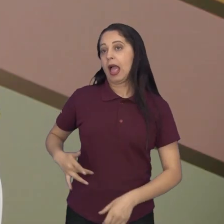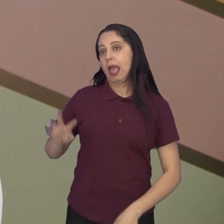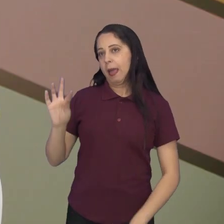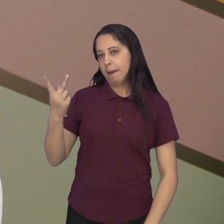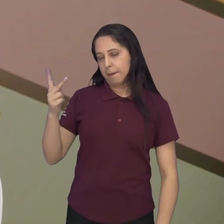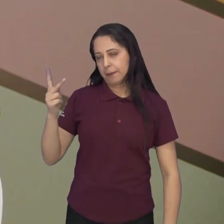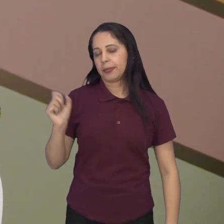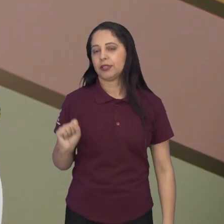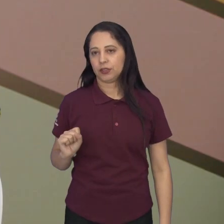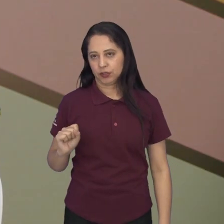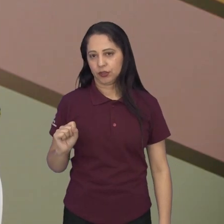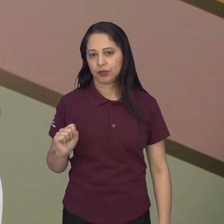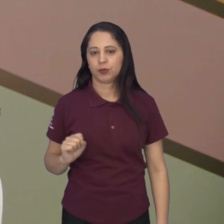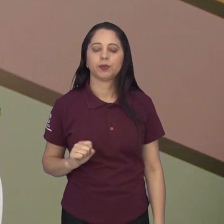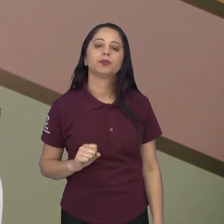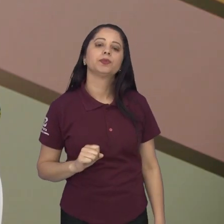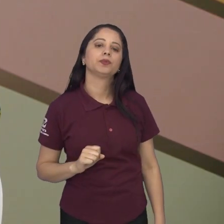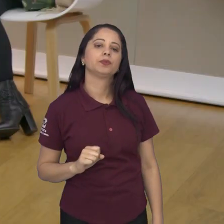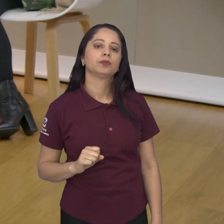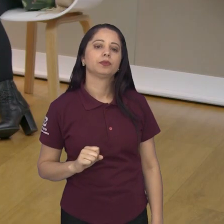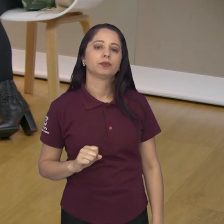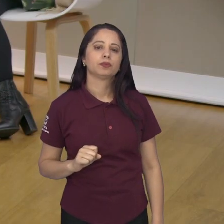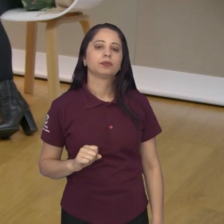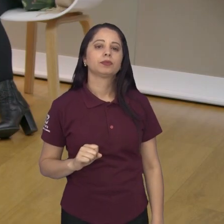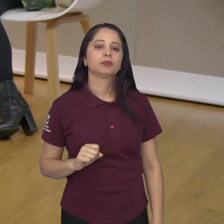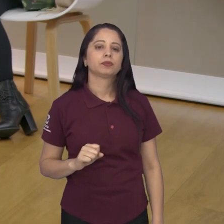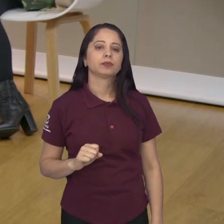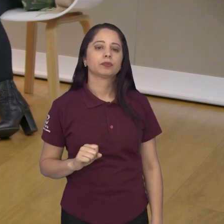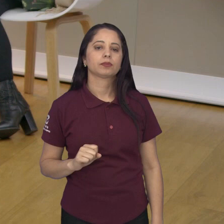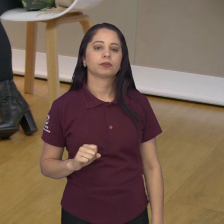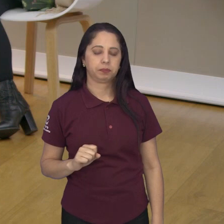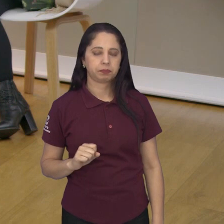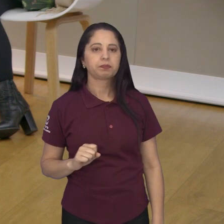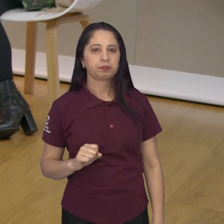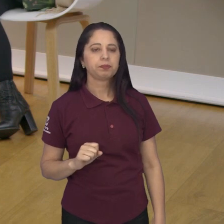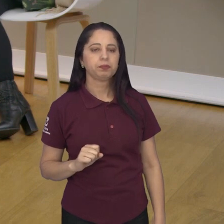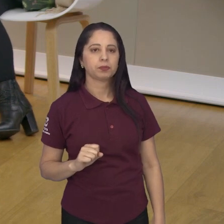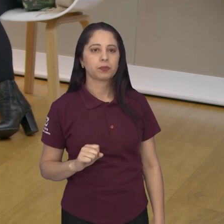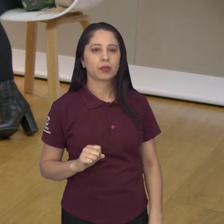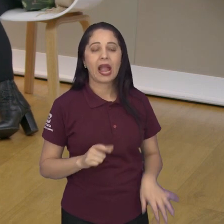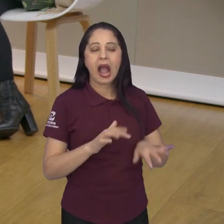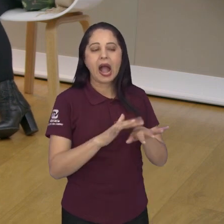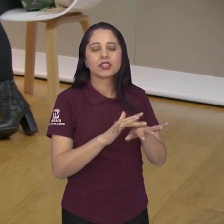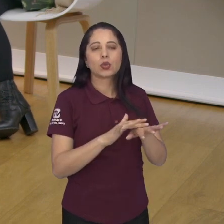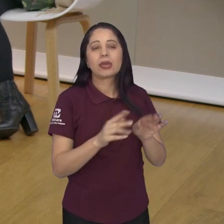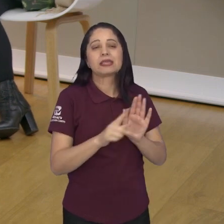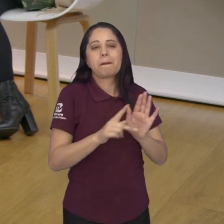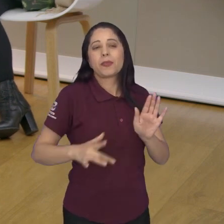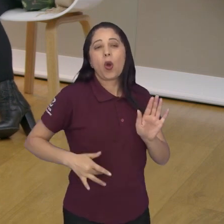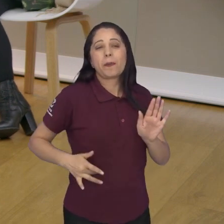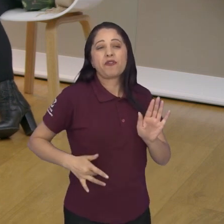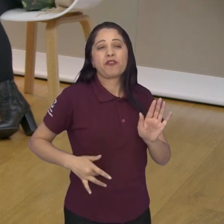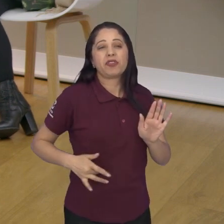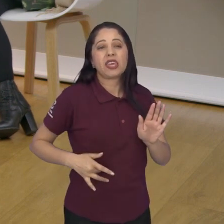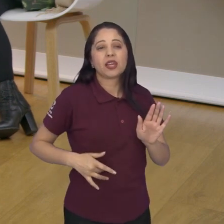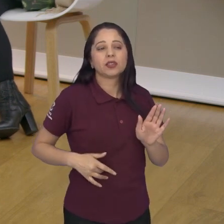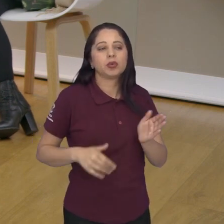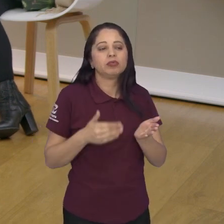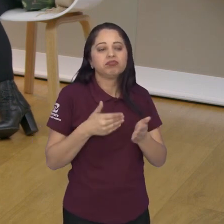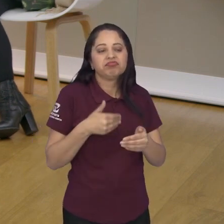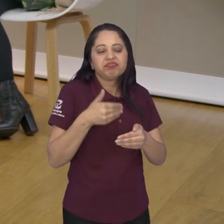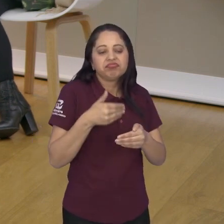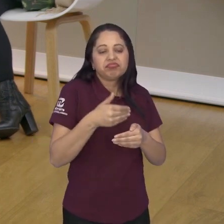e faz, né, o prejuízo do fígado aí cronicamente. Ótimo. E assim como as doenças do fígado são silenciosas,